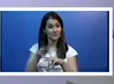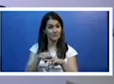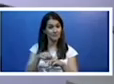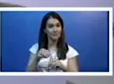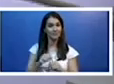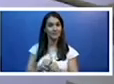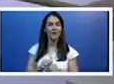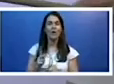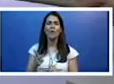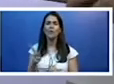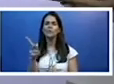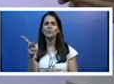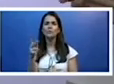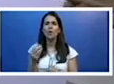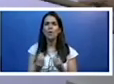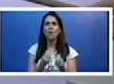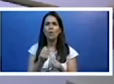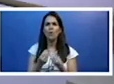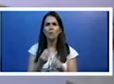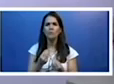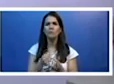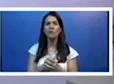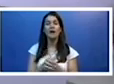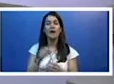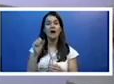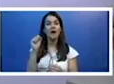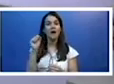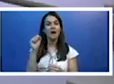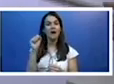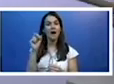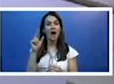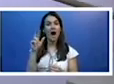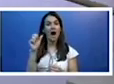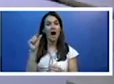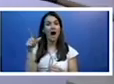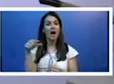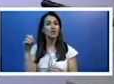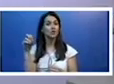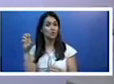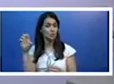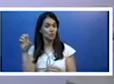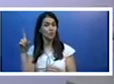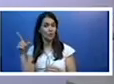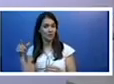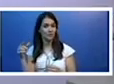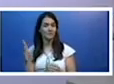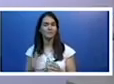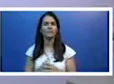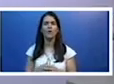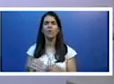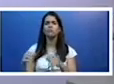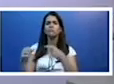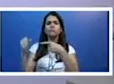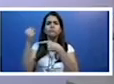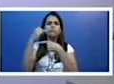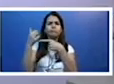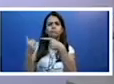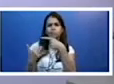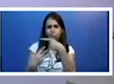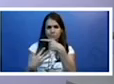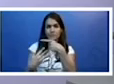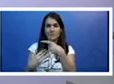Continuação da aula sobre razões trigonométricas, que é o seno, cosseno, tangente. É a segunda parte.